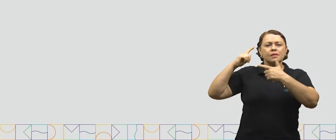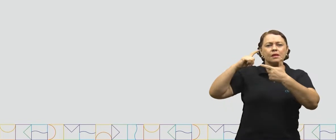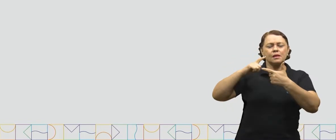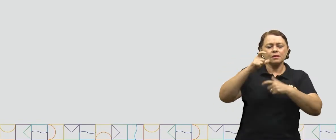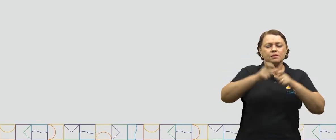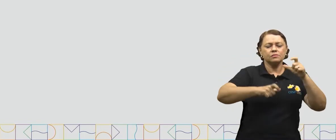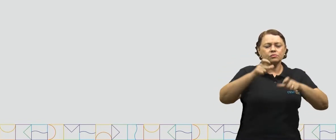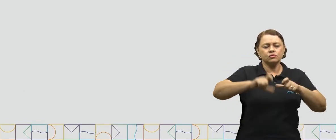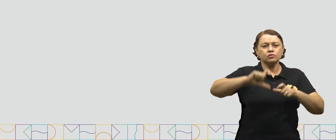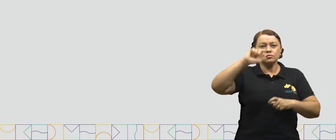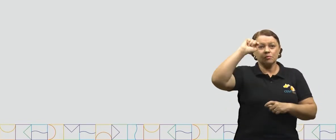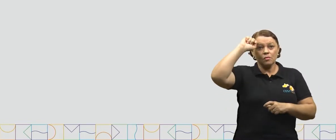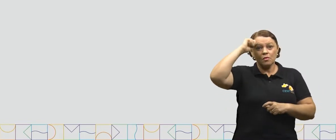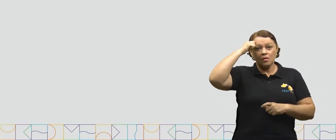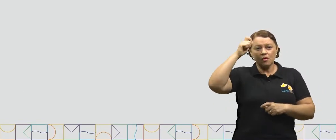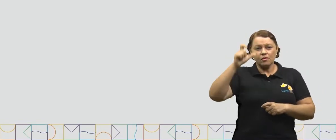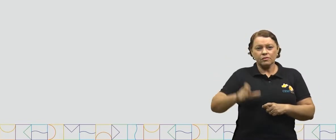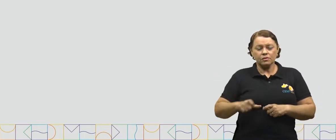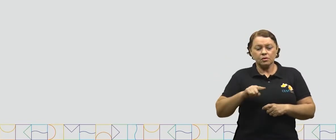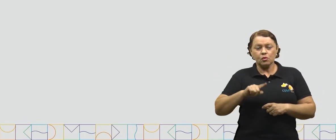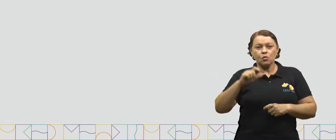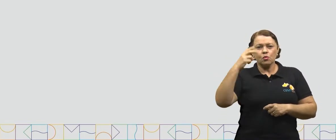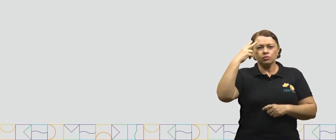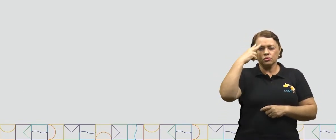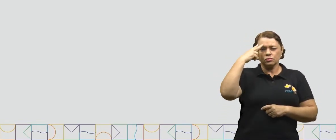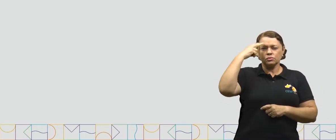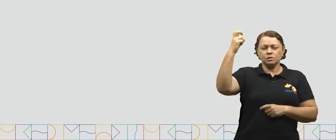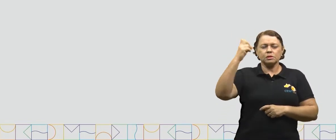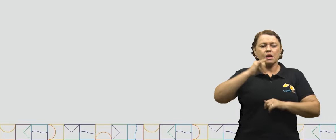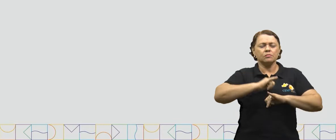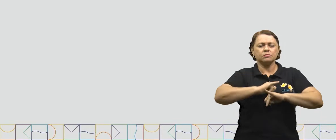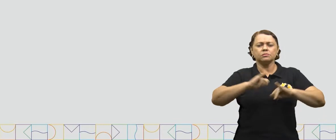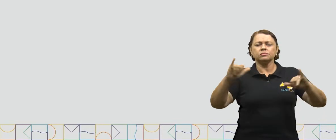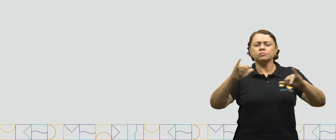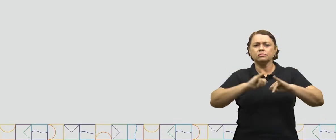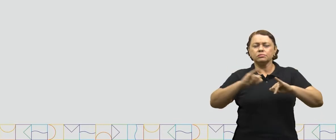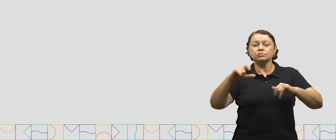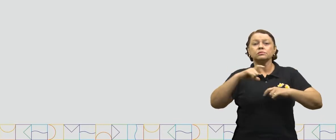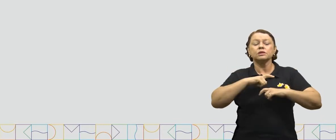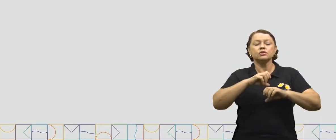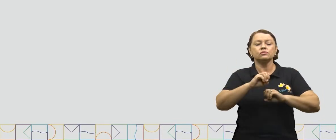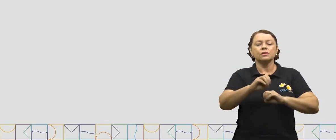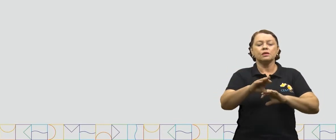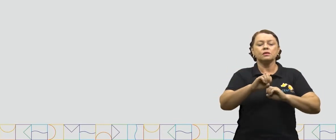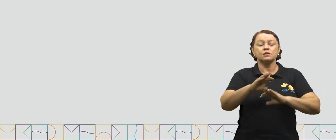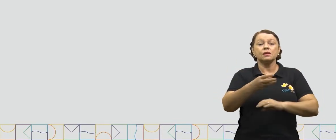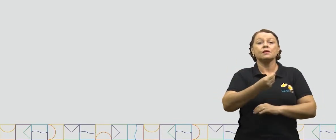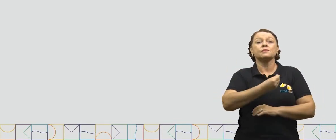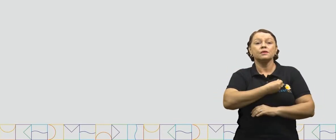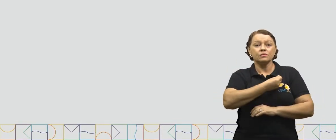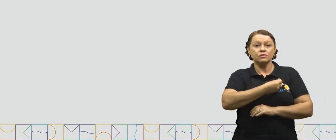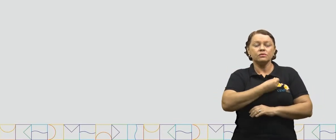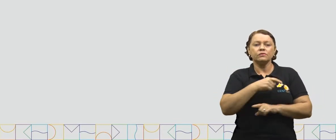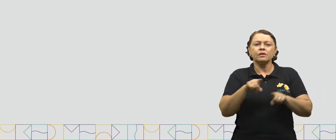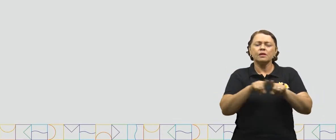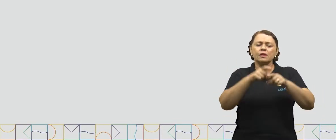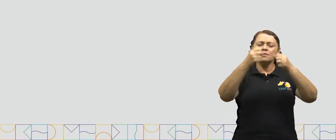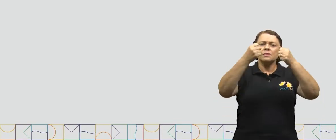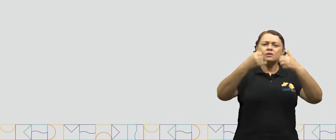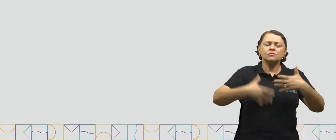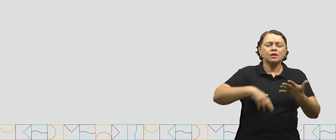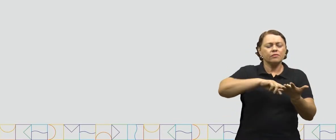povos africanos, os sábios transmitiam histórias que traziam ensinamentos de vida. Também falavam sobre